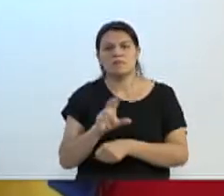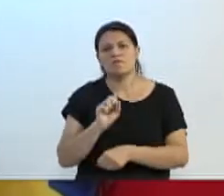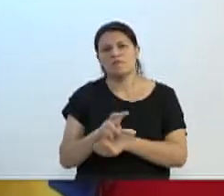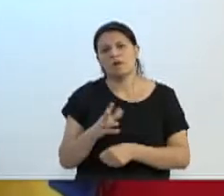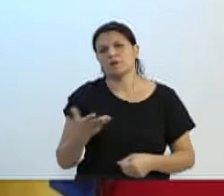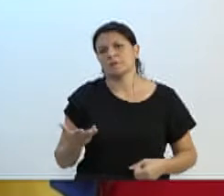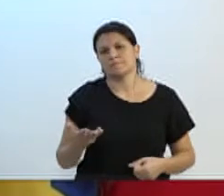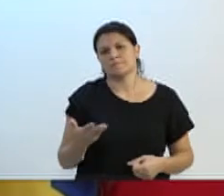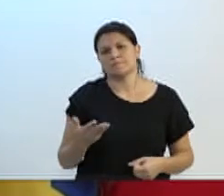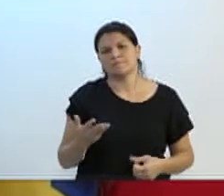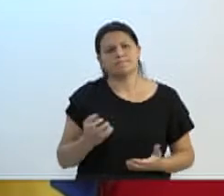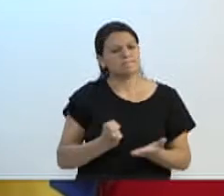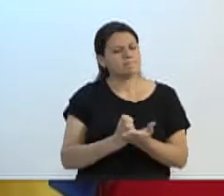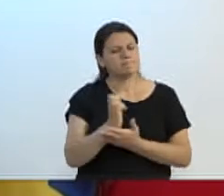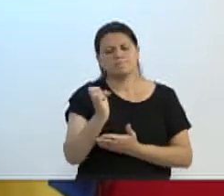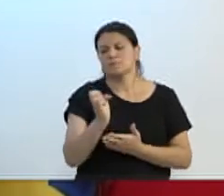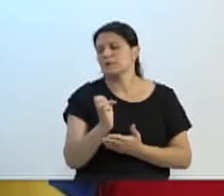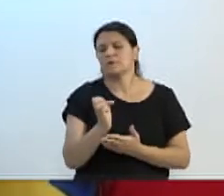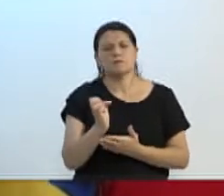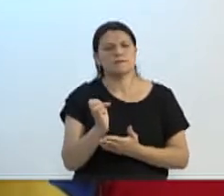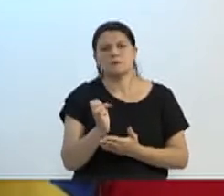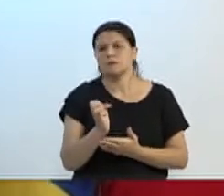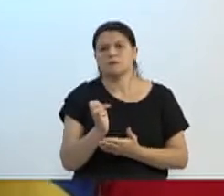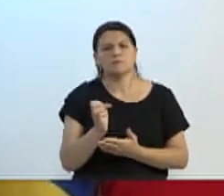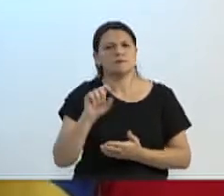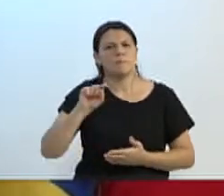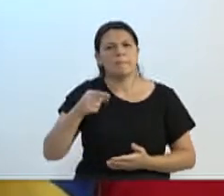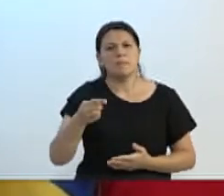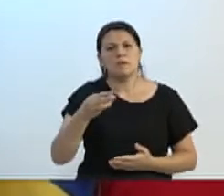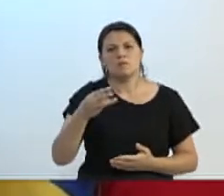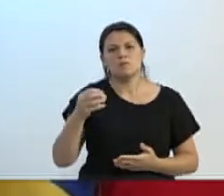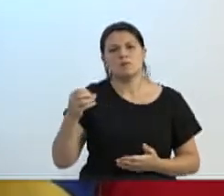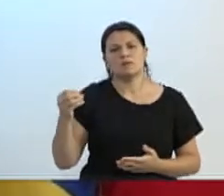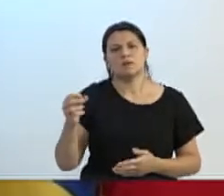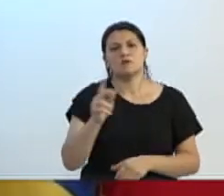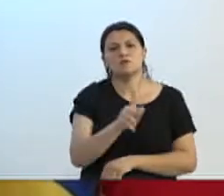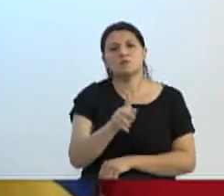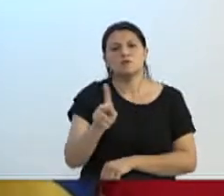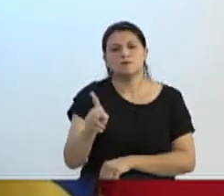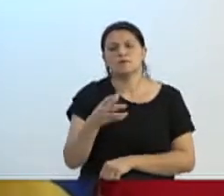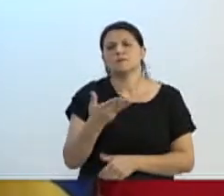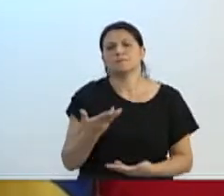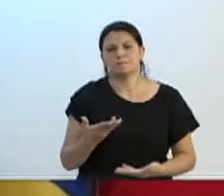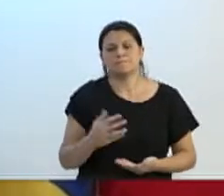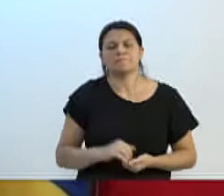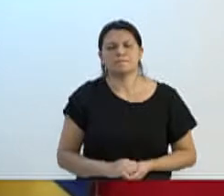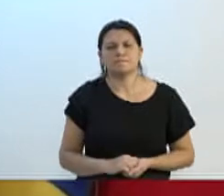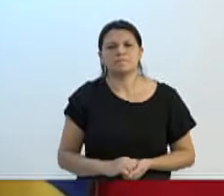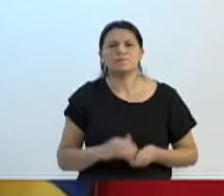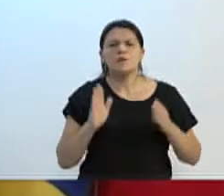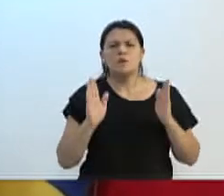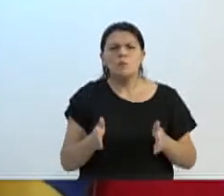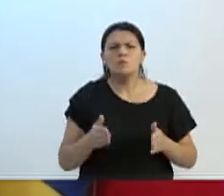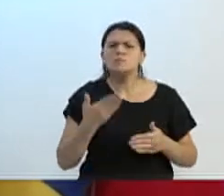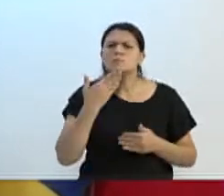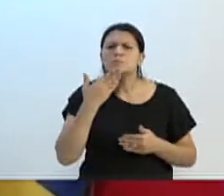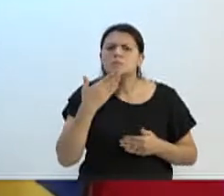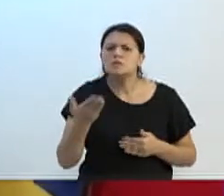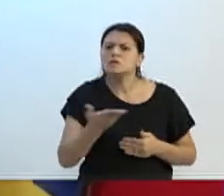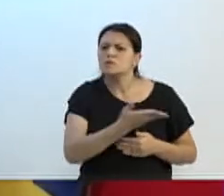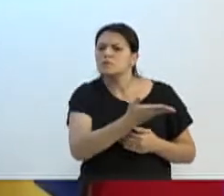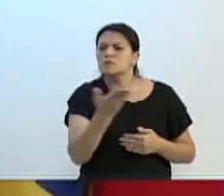que não estão efetivados 1.300 professores e professoras. Estamos aqui hoje para reivindicar de vossas senhorias